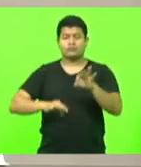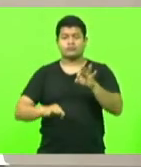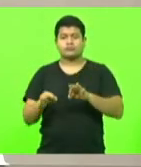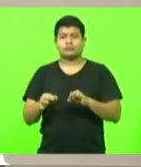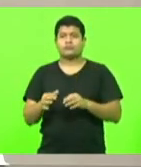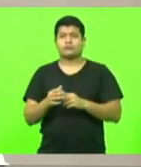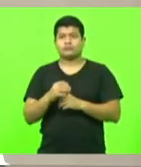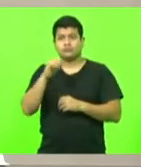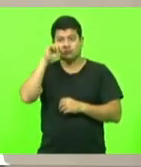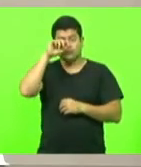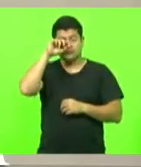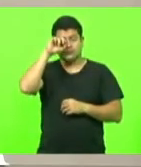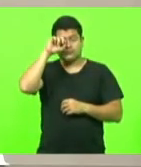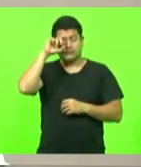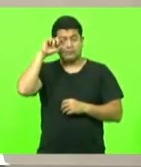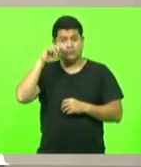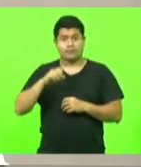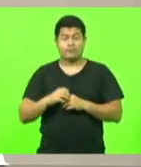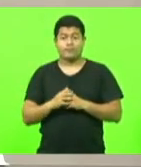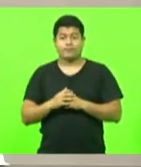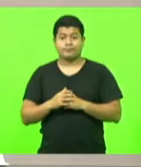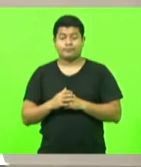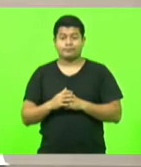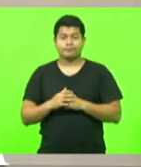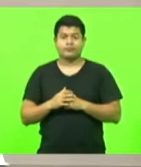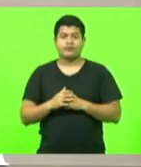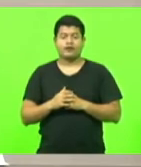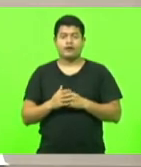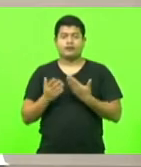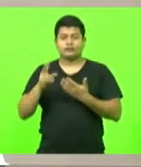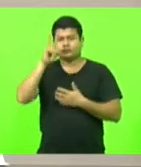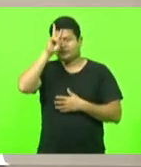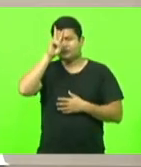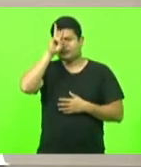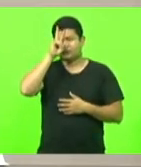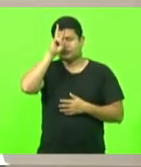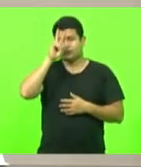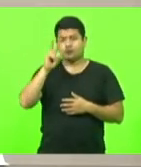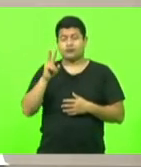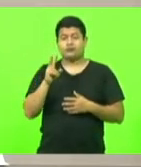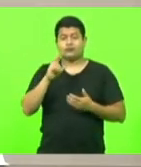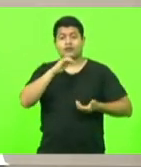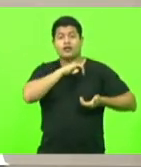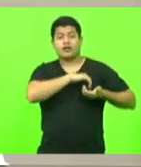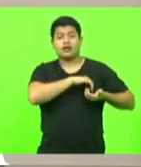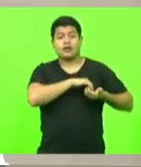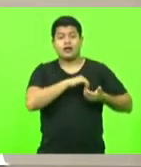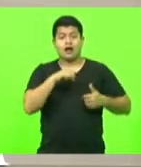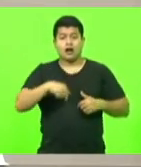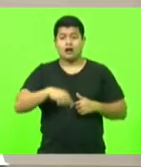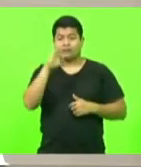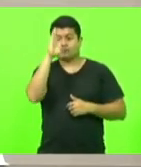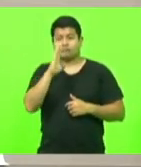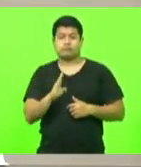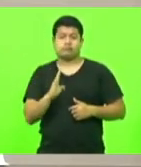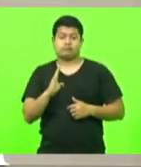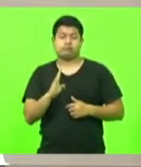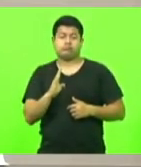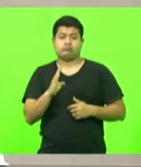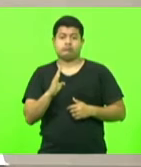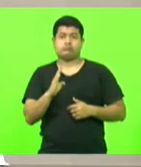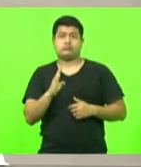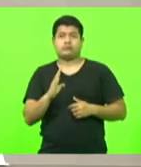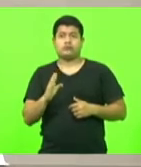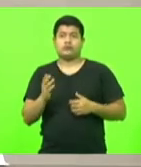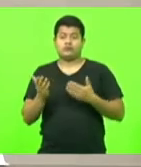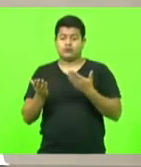Aliás, desculpa, da Defesa Civil. A história da Defesa Civil no Brasil. Estão lá